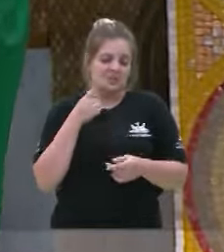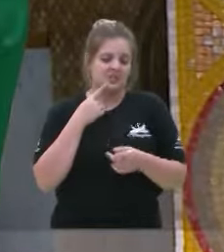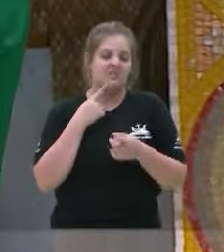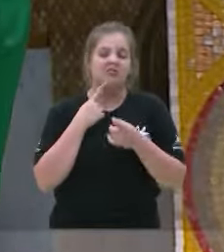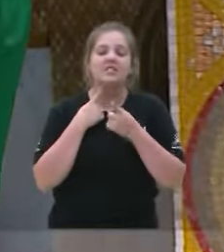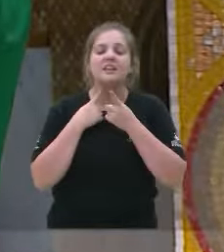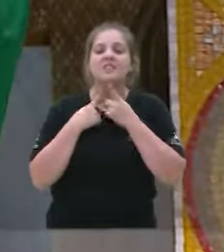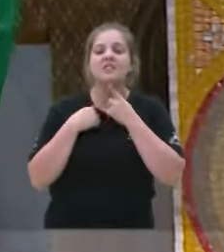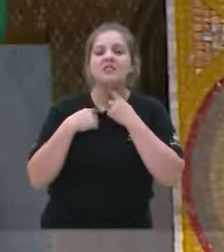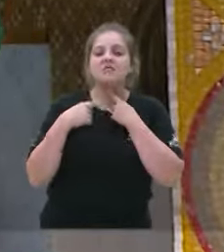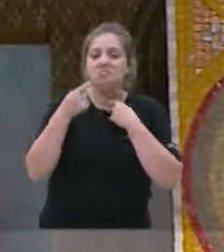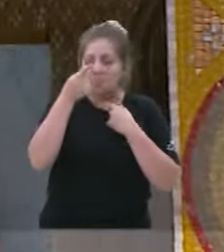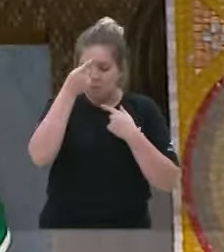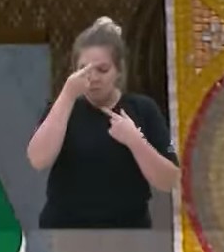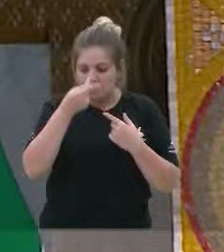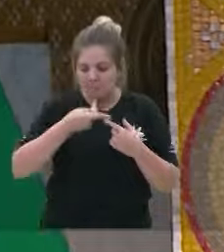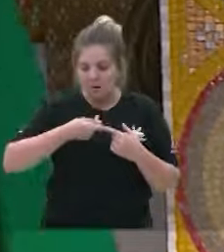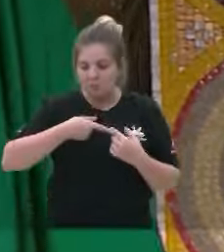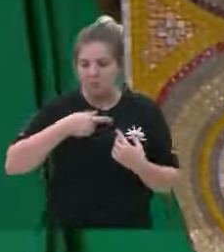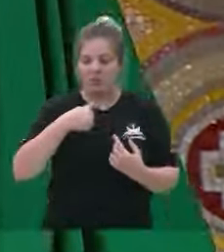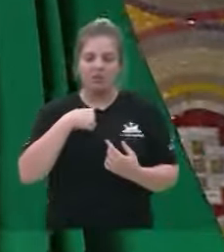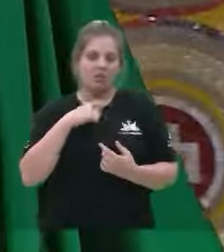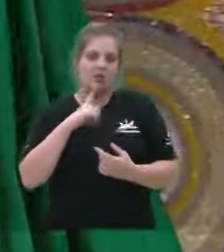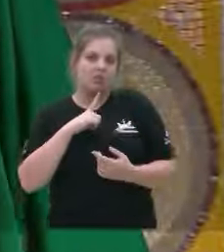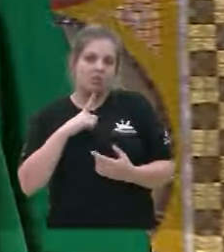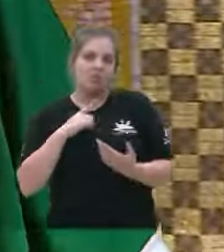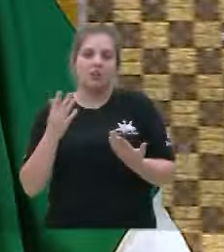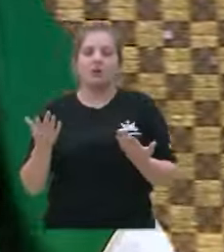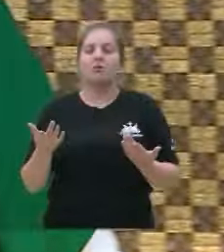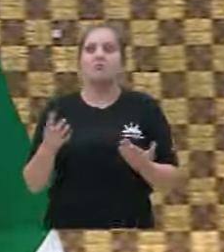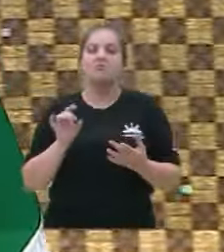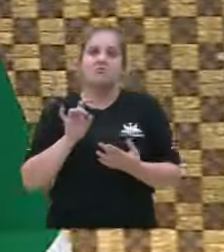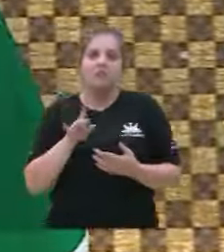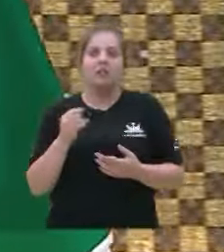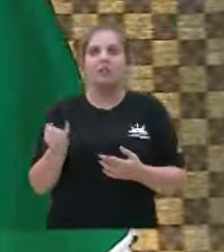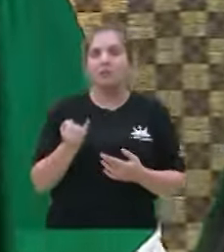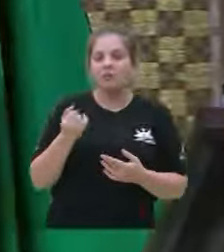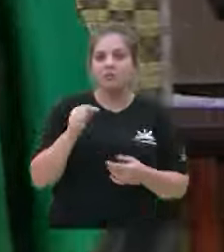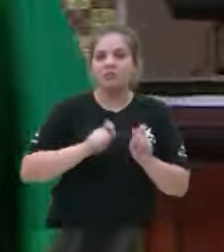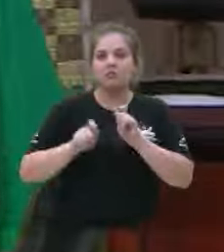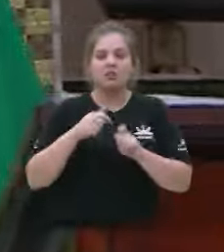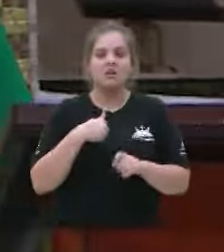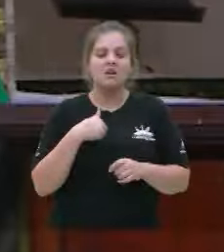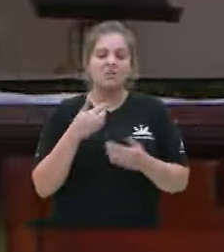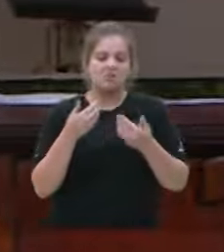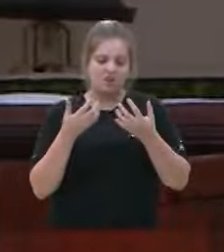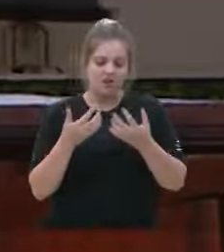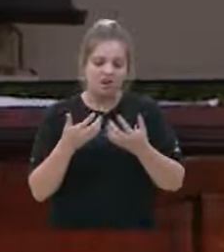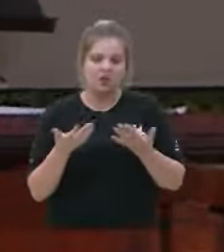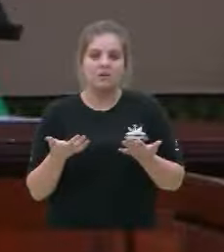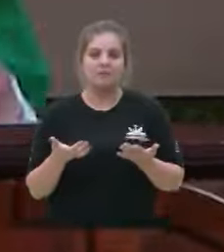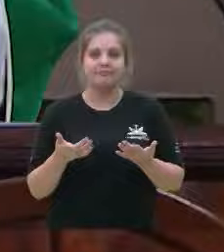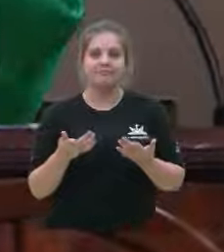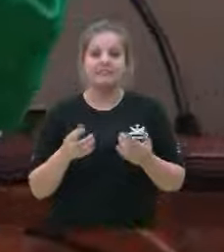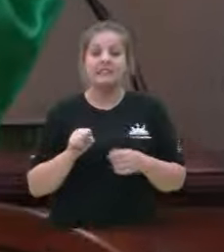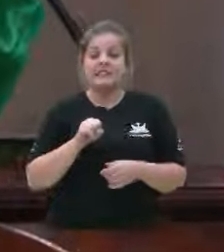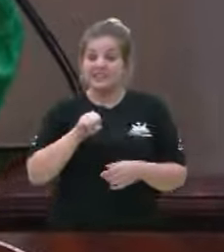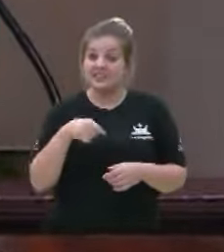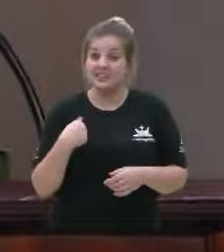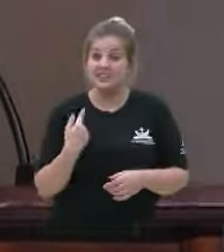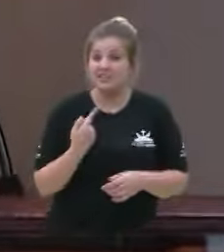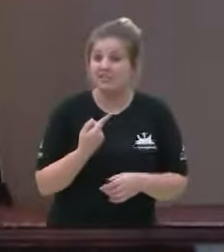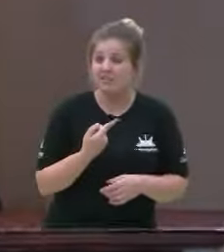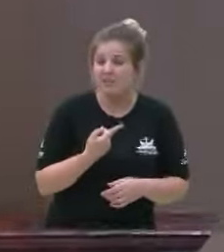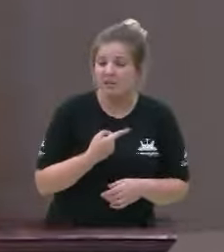desejos e quando nós seguimos somente os nossos próprios desejos não